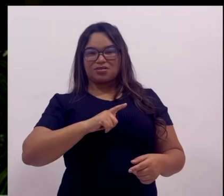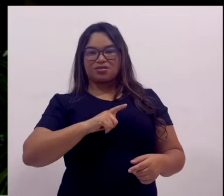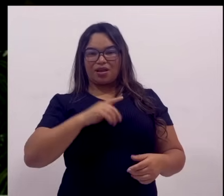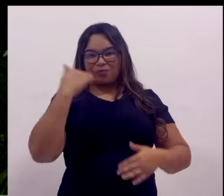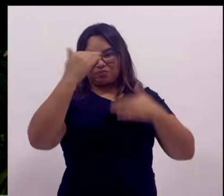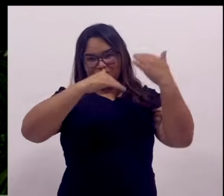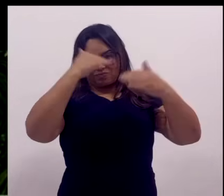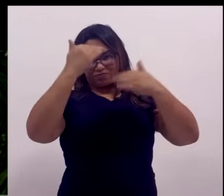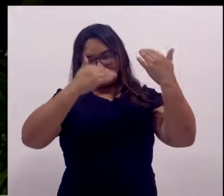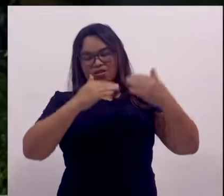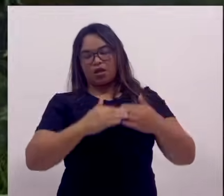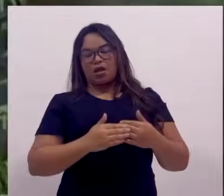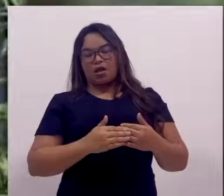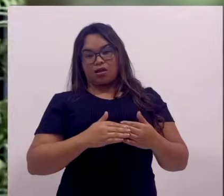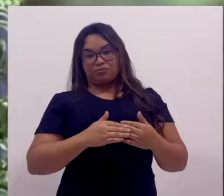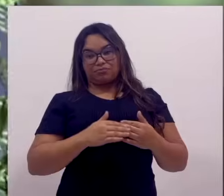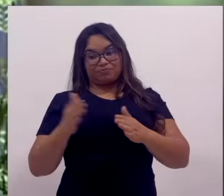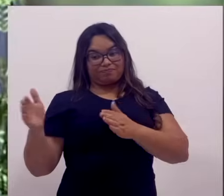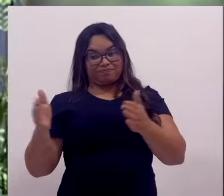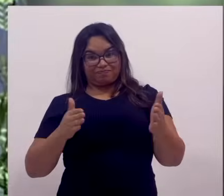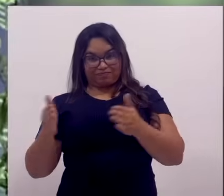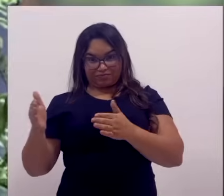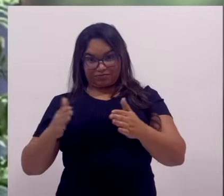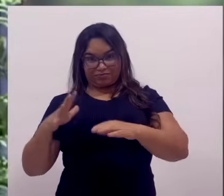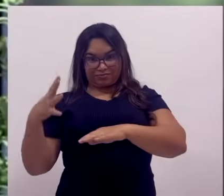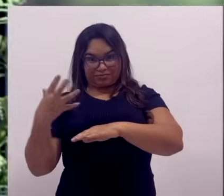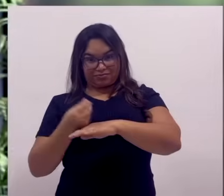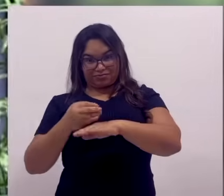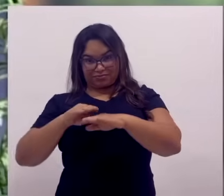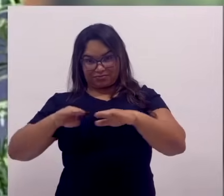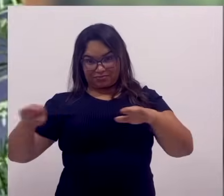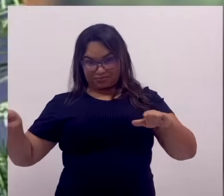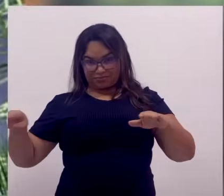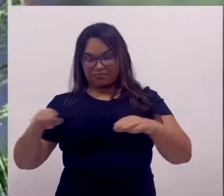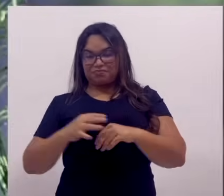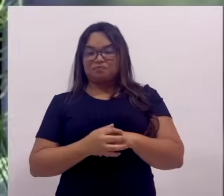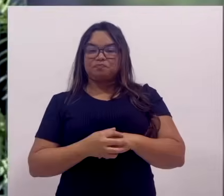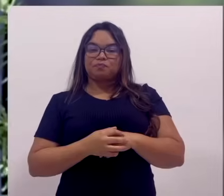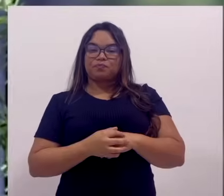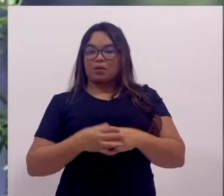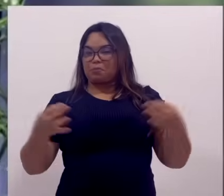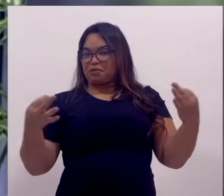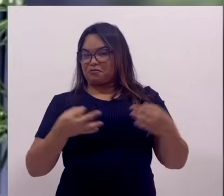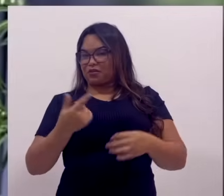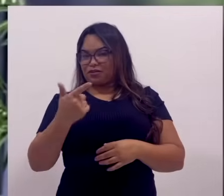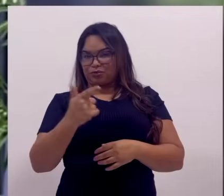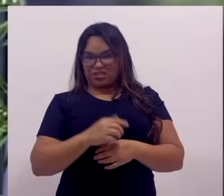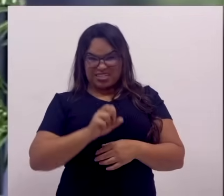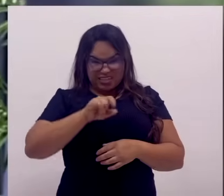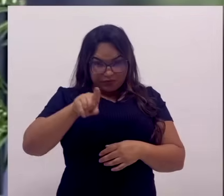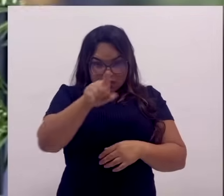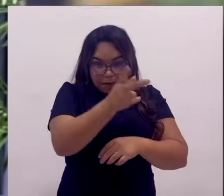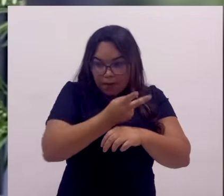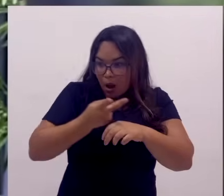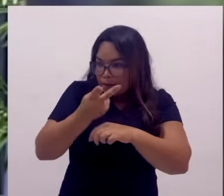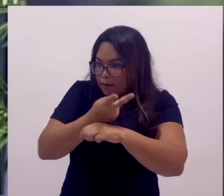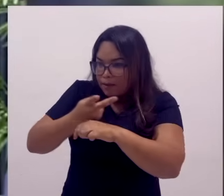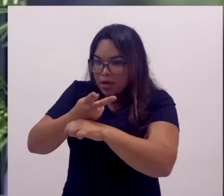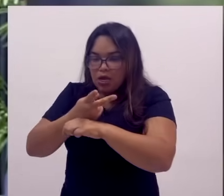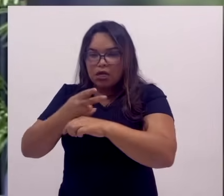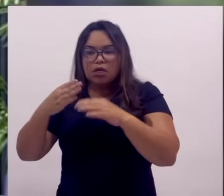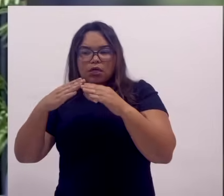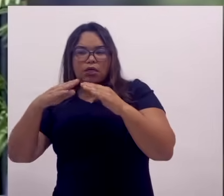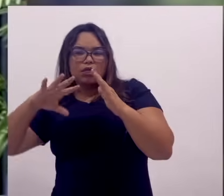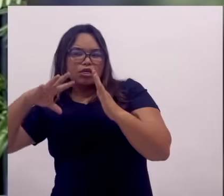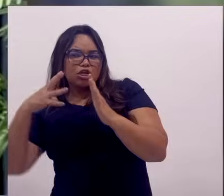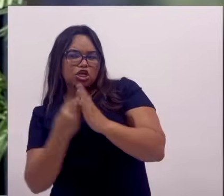rabo, em círculos, sem chegar a lugar algum. Esta igreja é miserável. Então, se você está procurando a